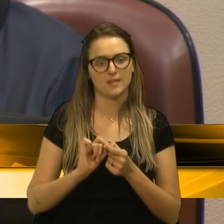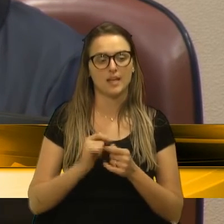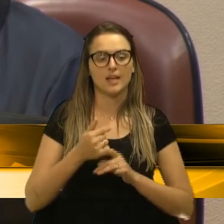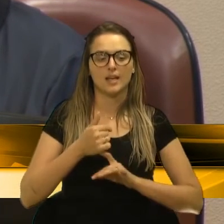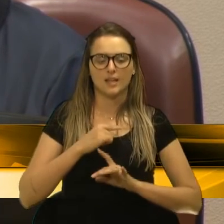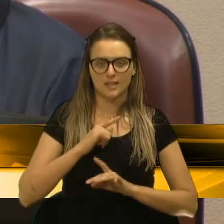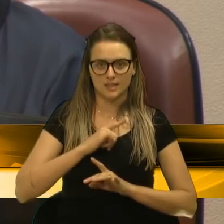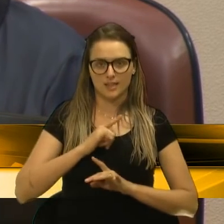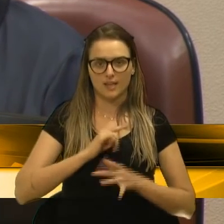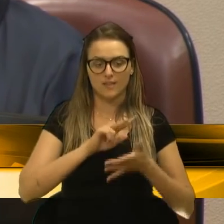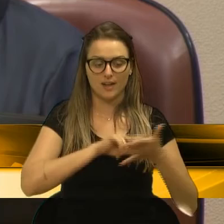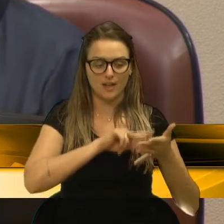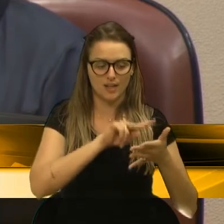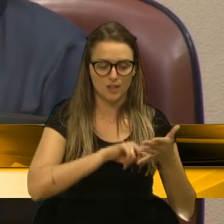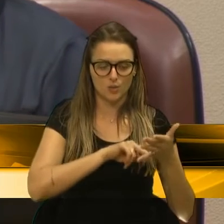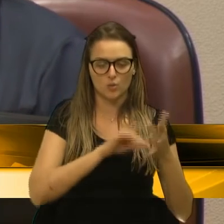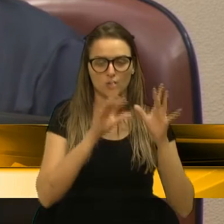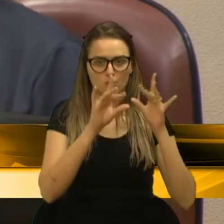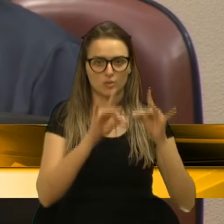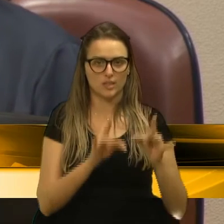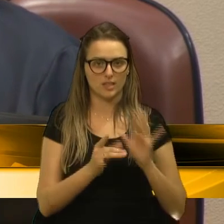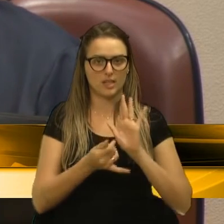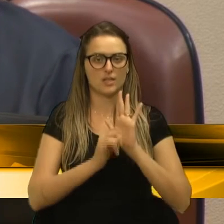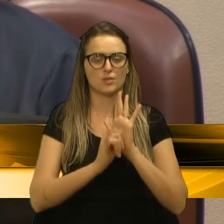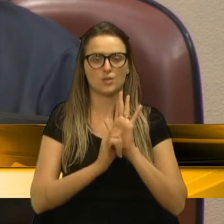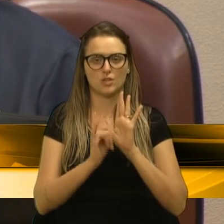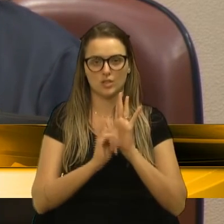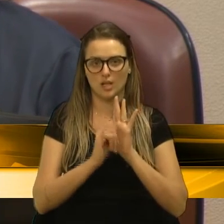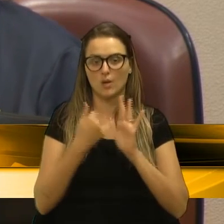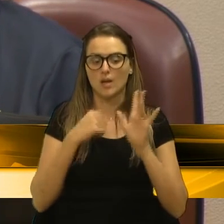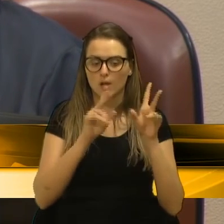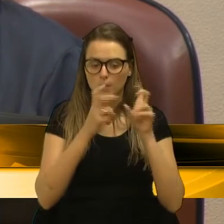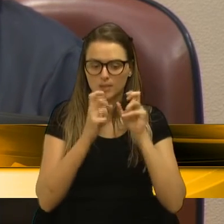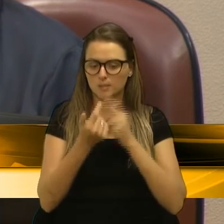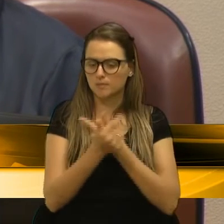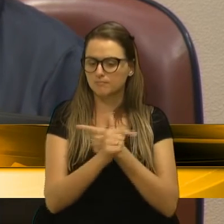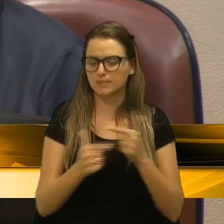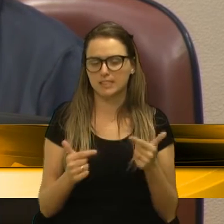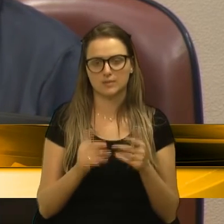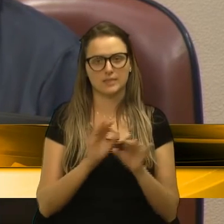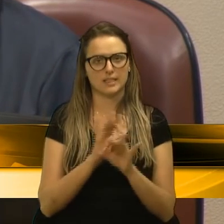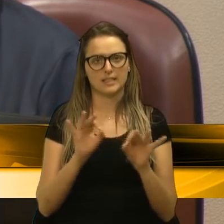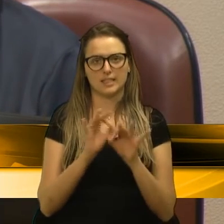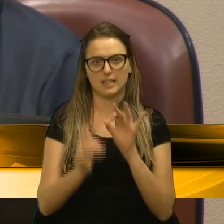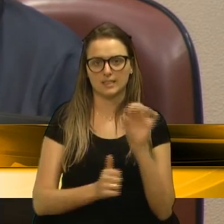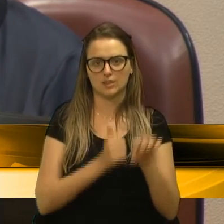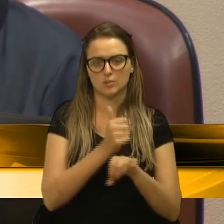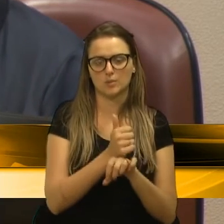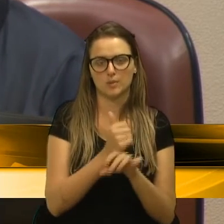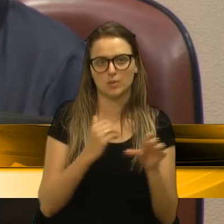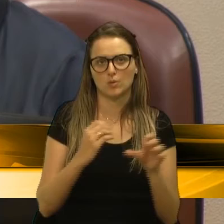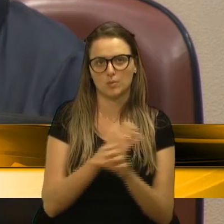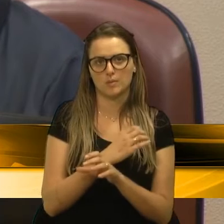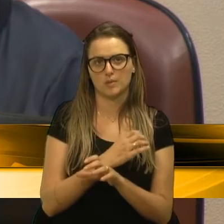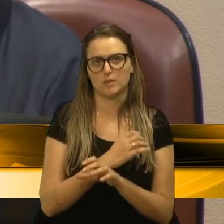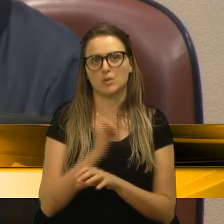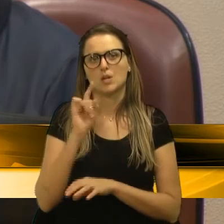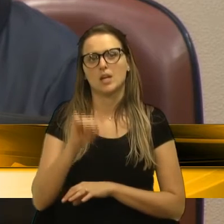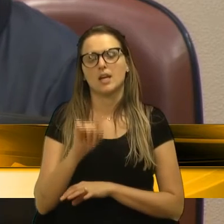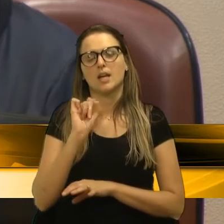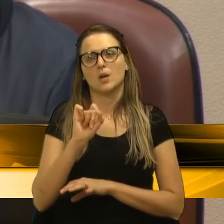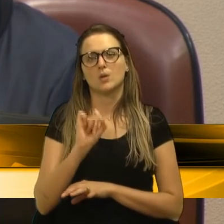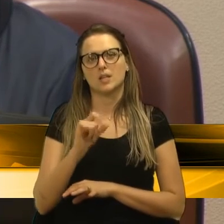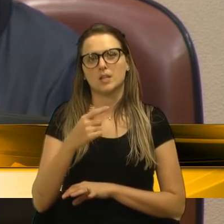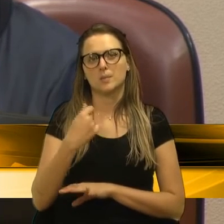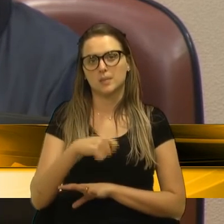da releitura ao item do edital, vejo que a situação não apresenta suposta subjetividade apontada, salvo o aponte careça